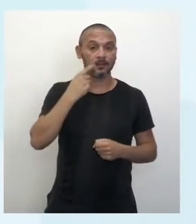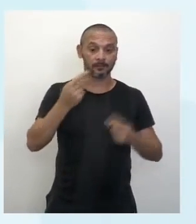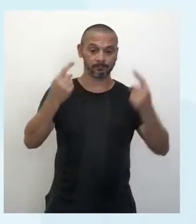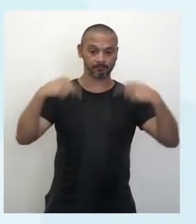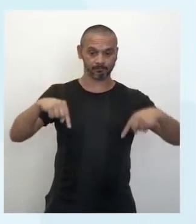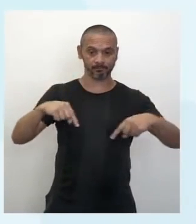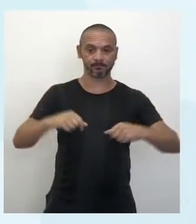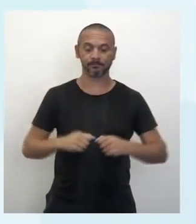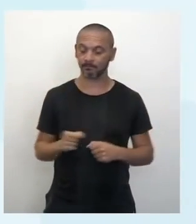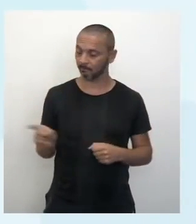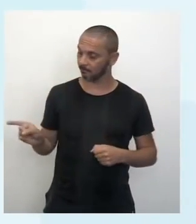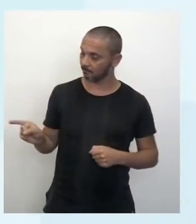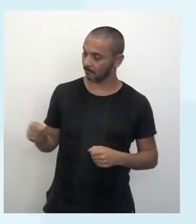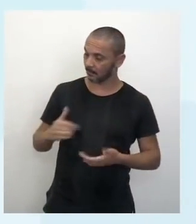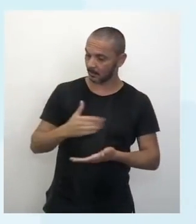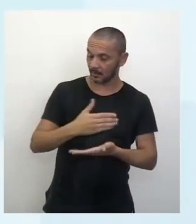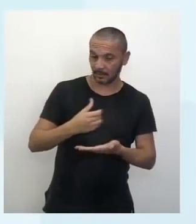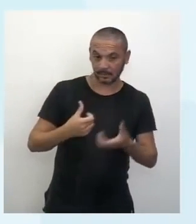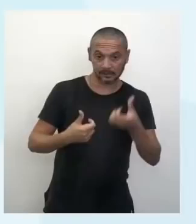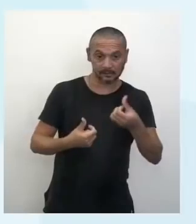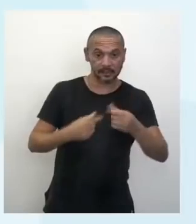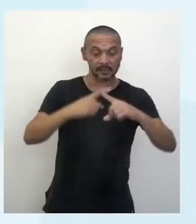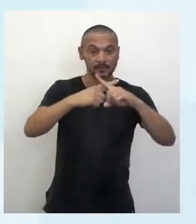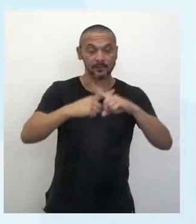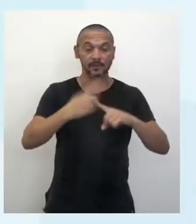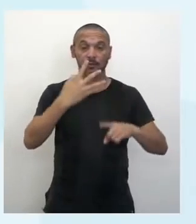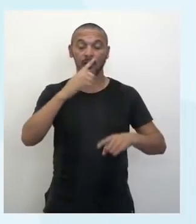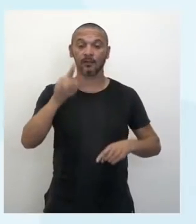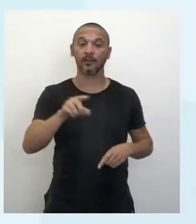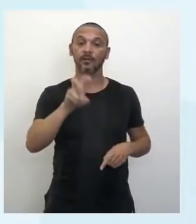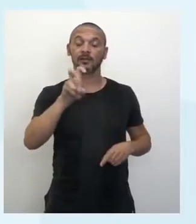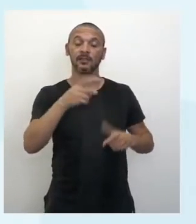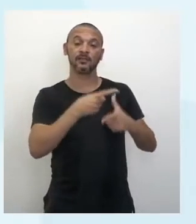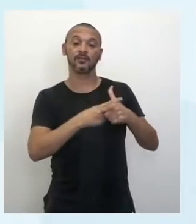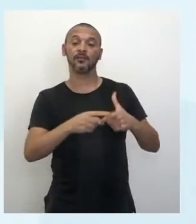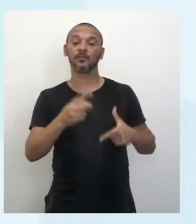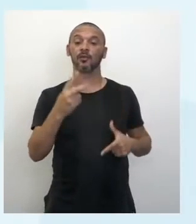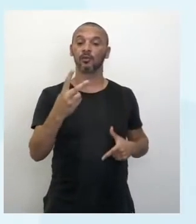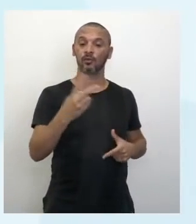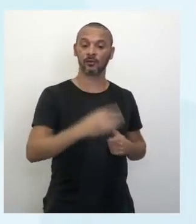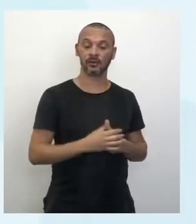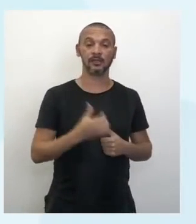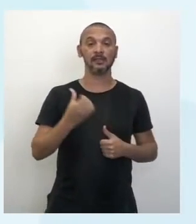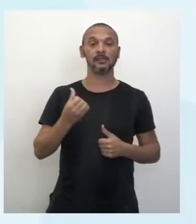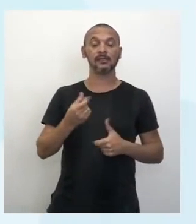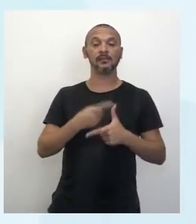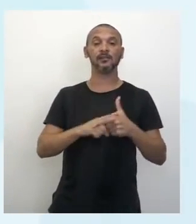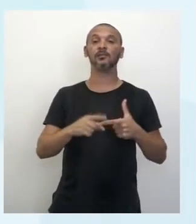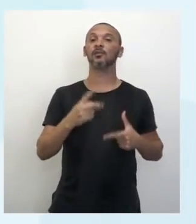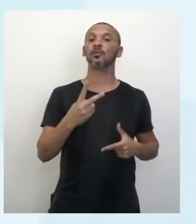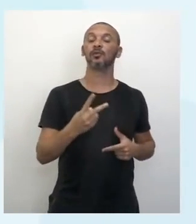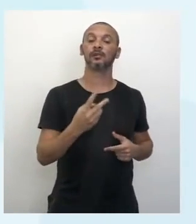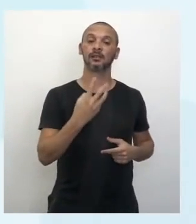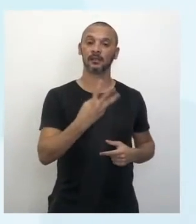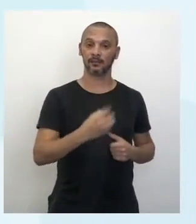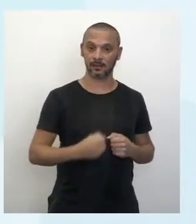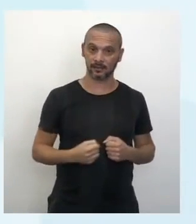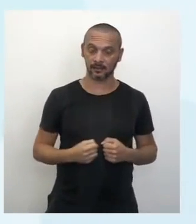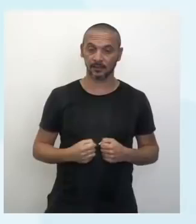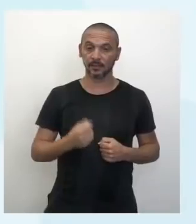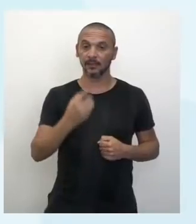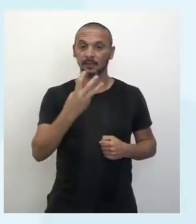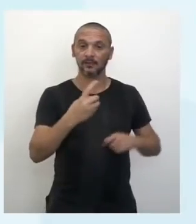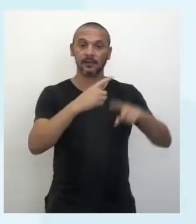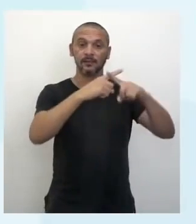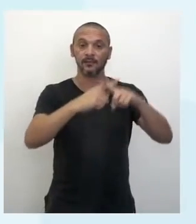ó, base 6 vezes a altura 4,5 dividido por 2. Olha lá, ó, 6 dividido por 2, 3, não é isso? E